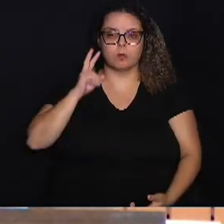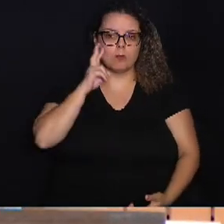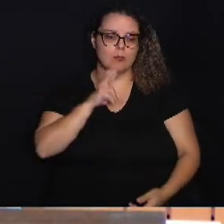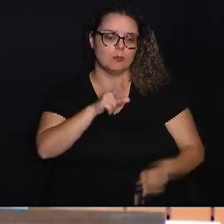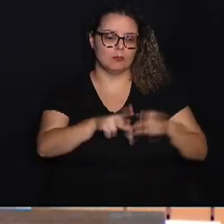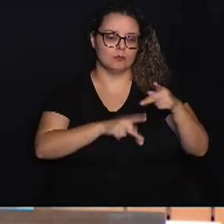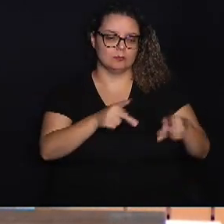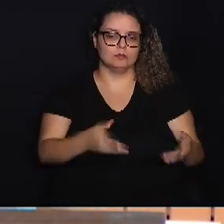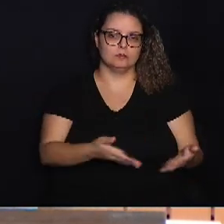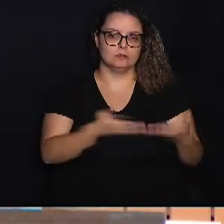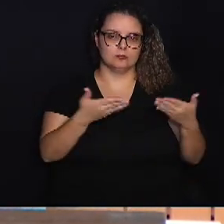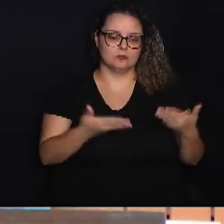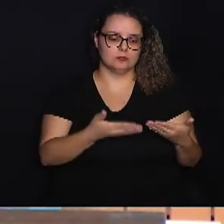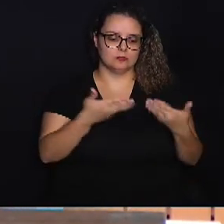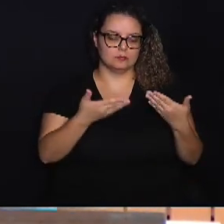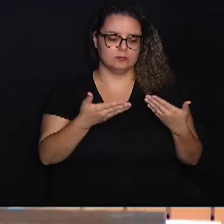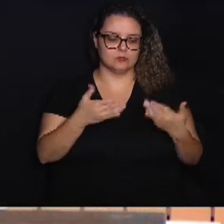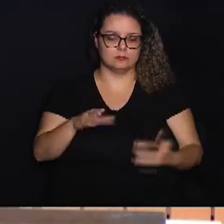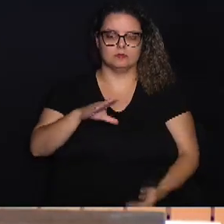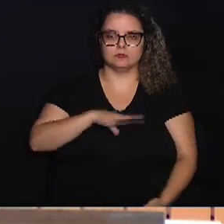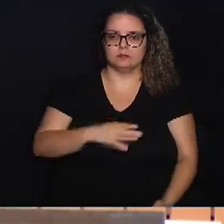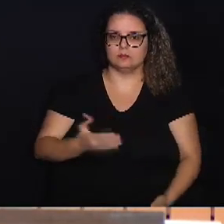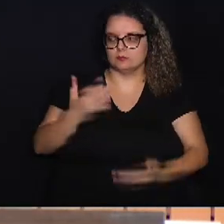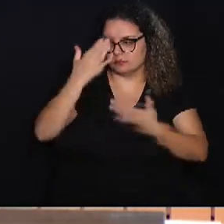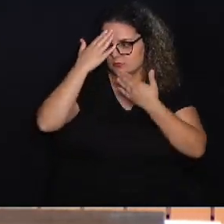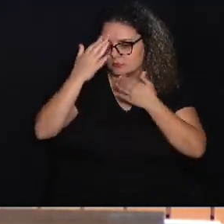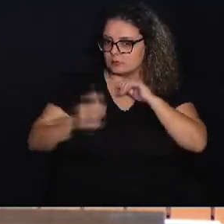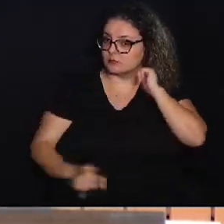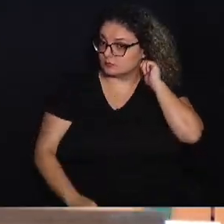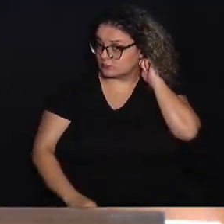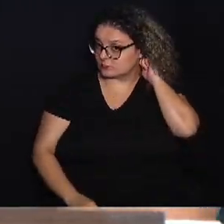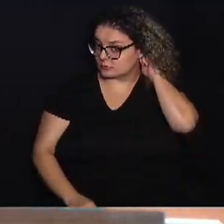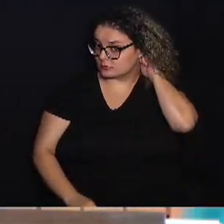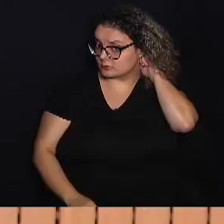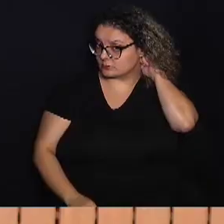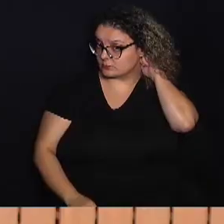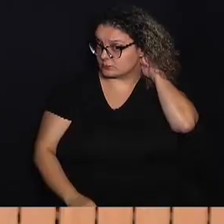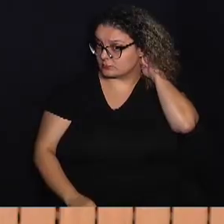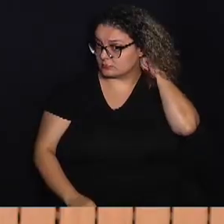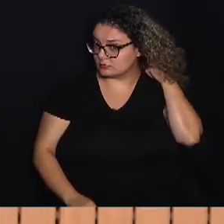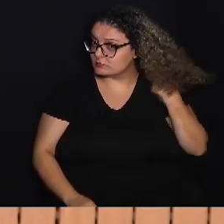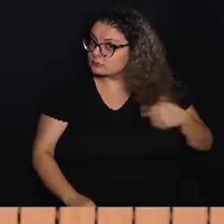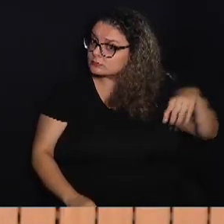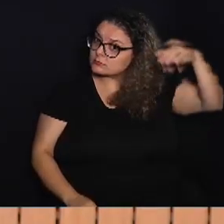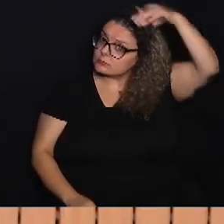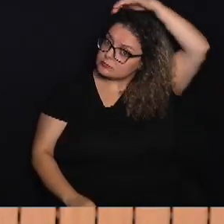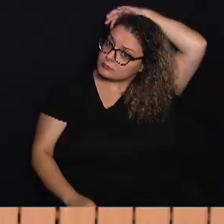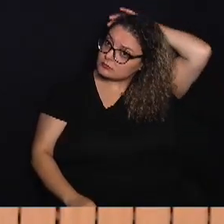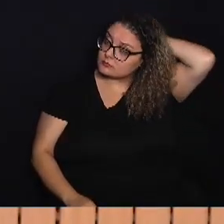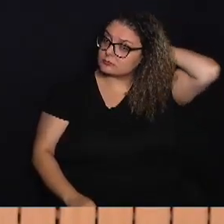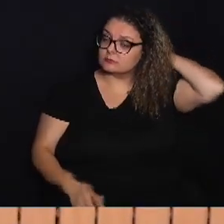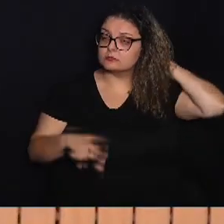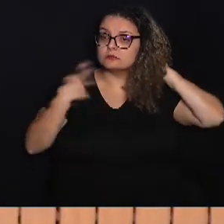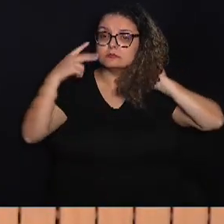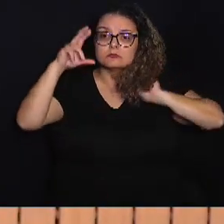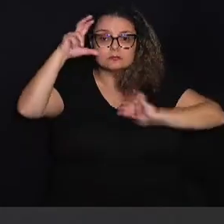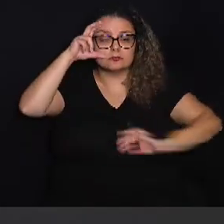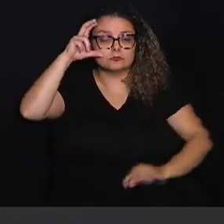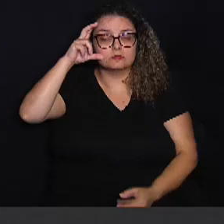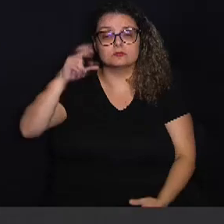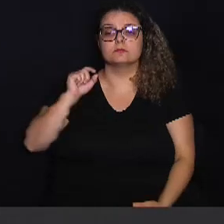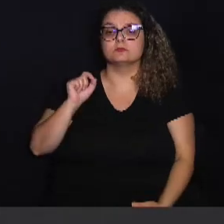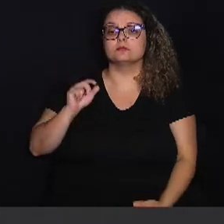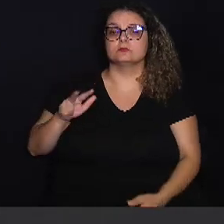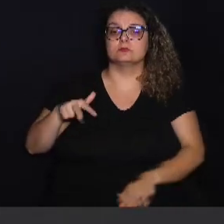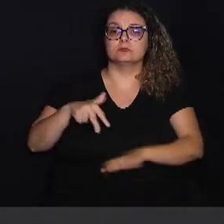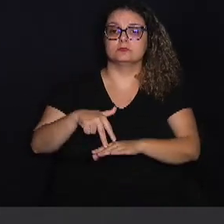o povo pobre dessa cidade obrigada Vereador carlinos camelô Qual o próximo inscrito próximo inscrito